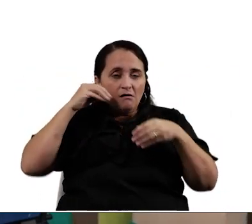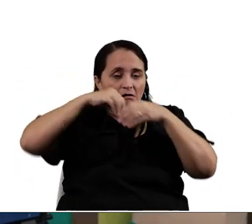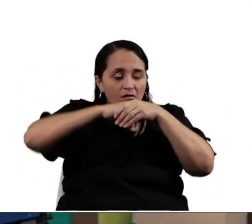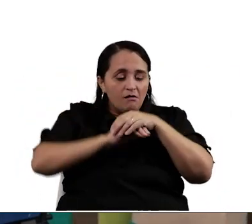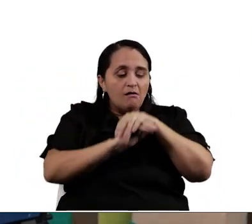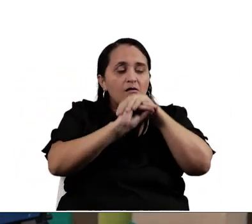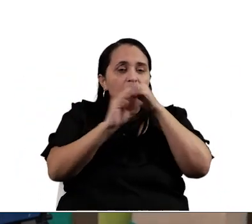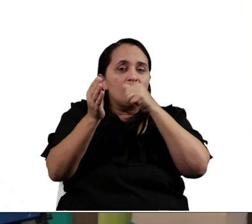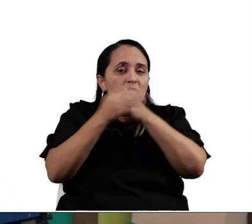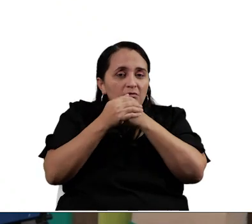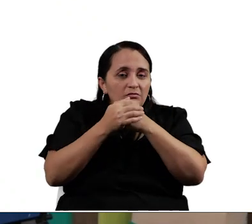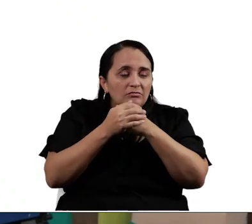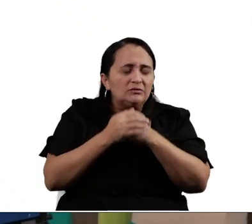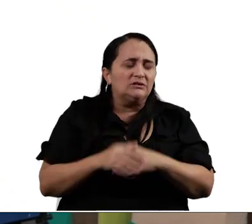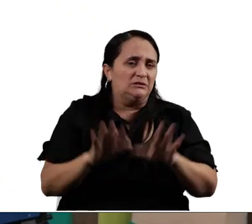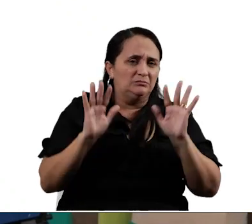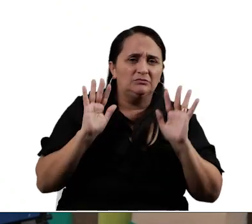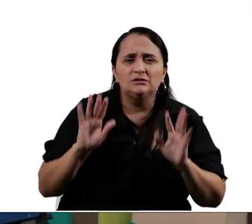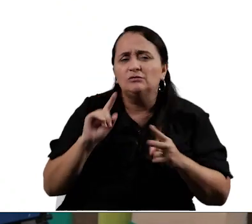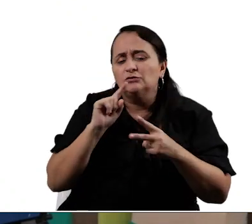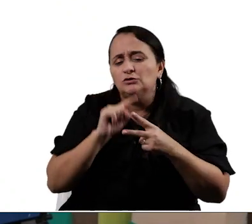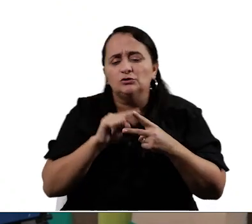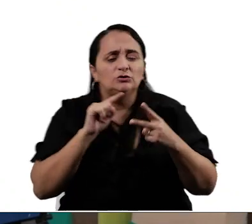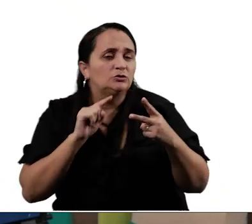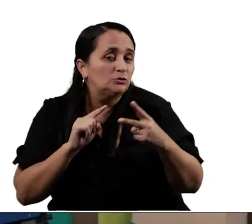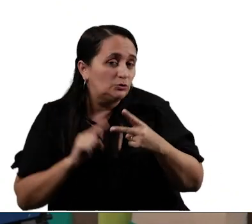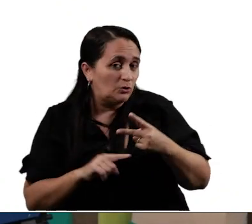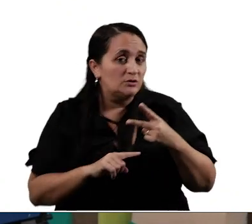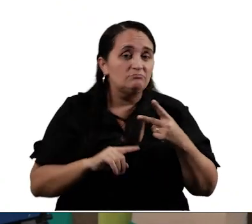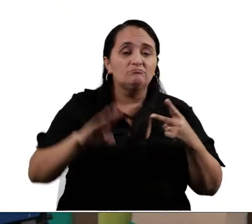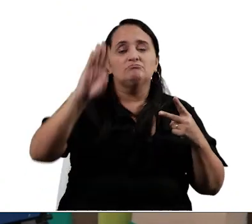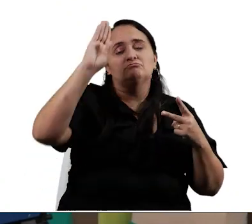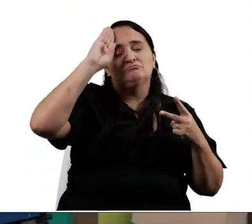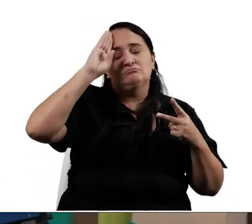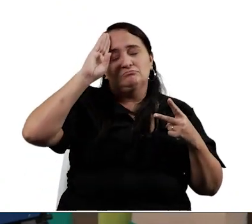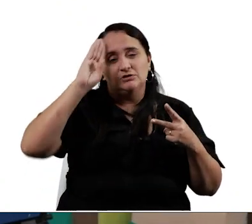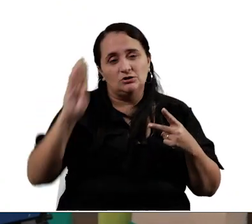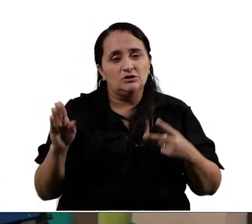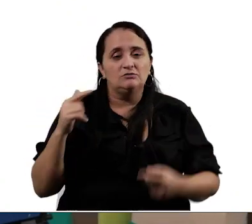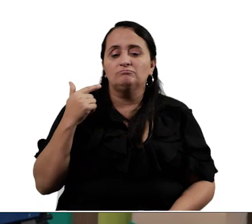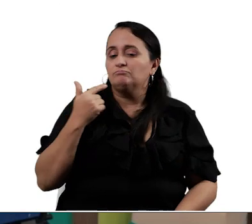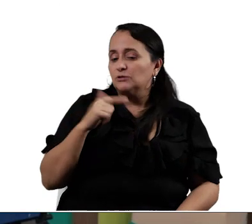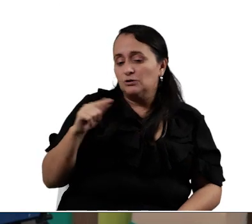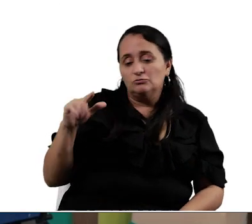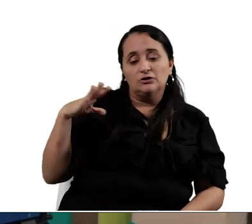duas histórias têm em comum o quê? Dois personagens que não tinham asas e